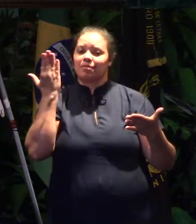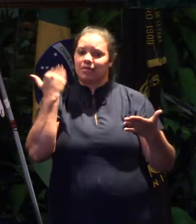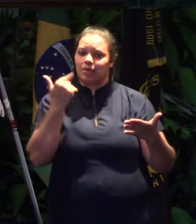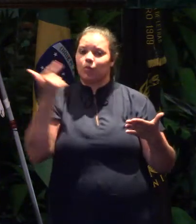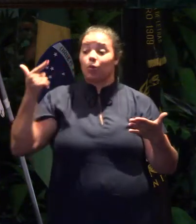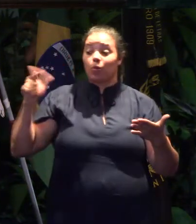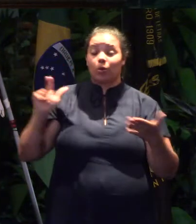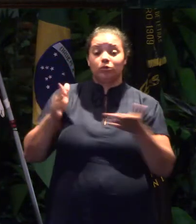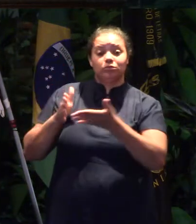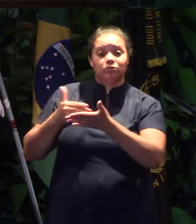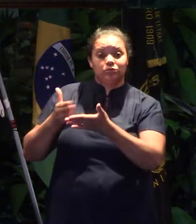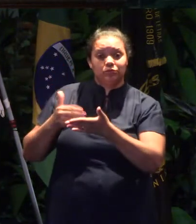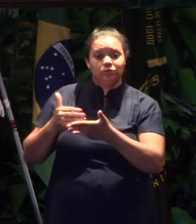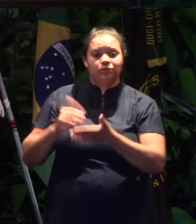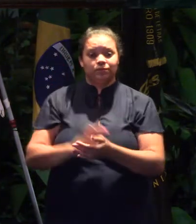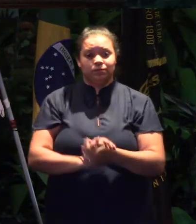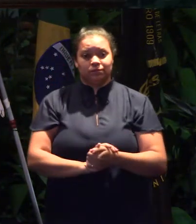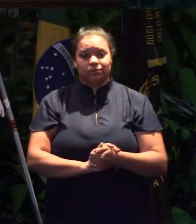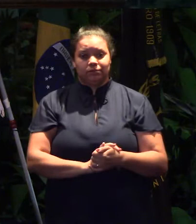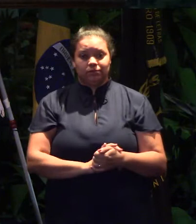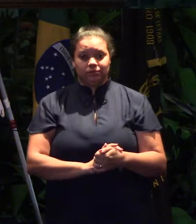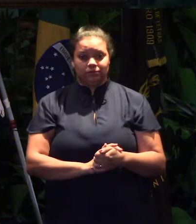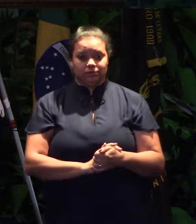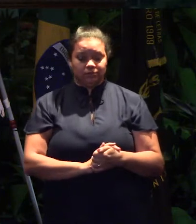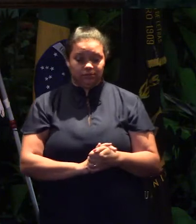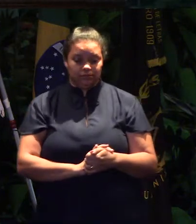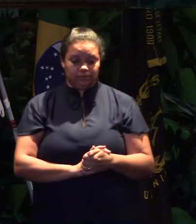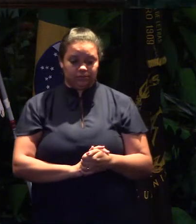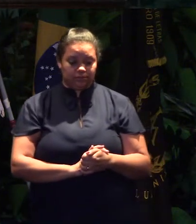medida em que eu falo de multiplicidade no conceito de Calvino.